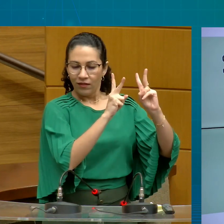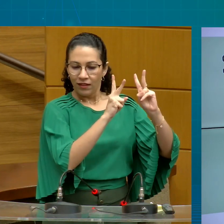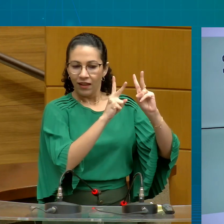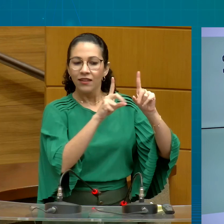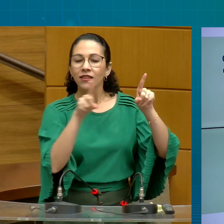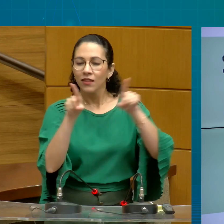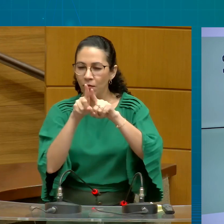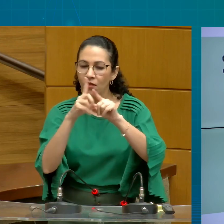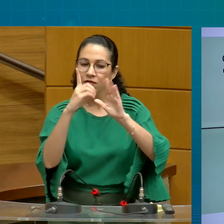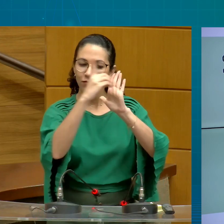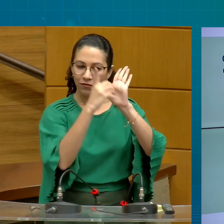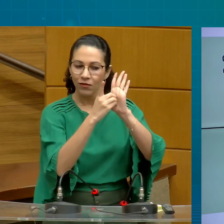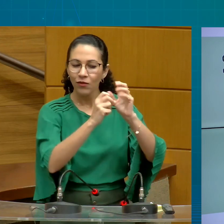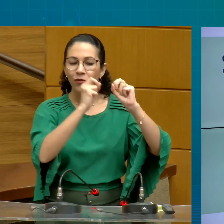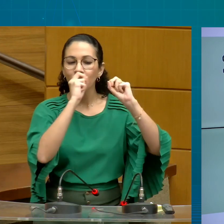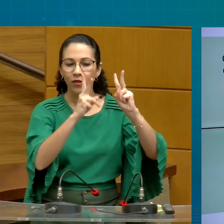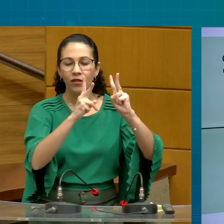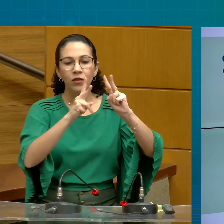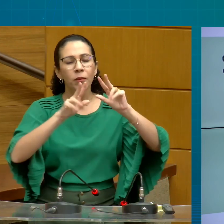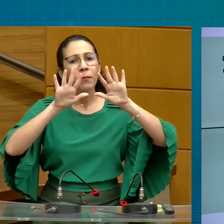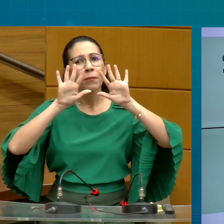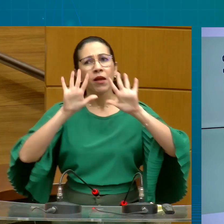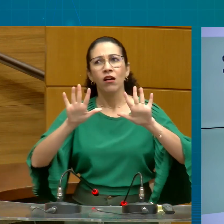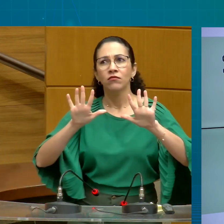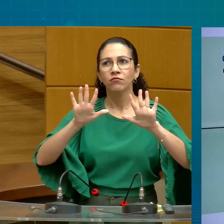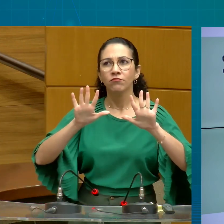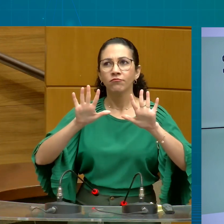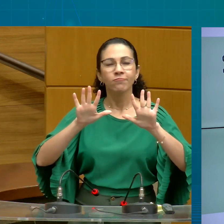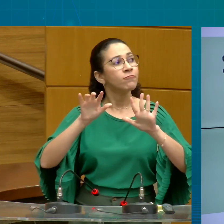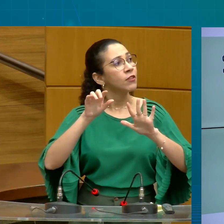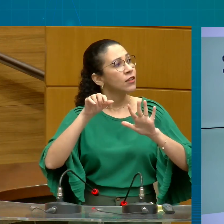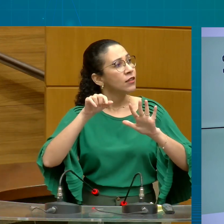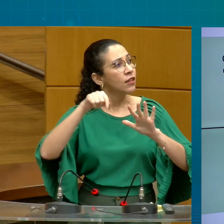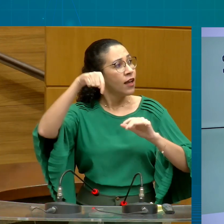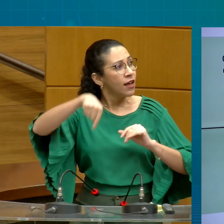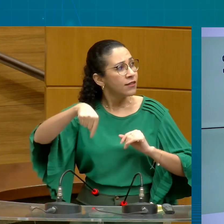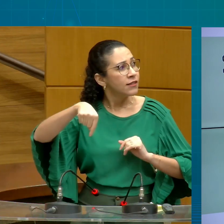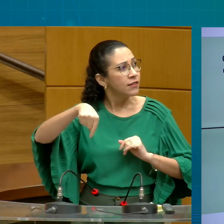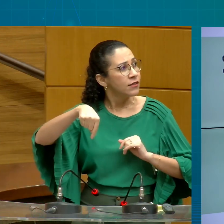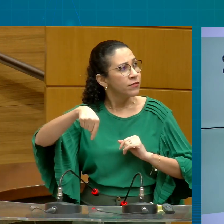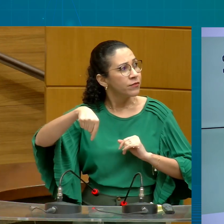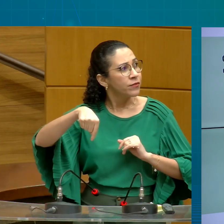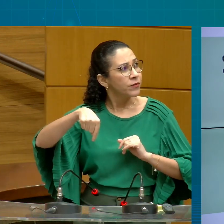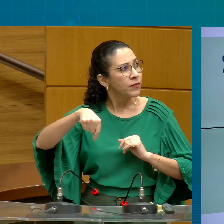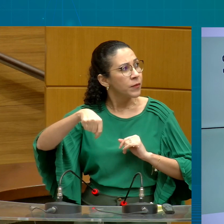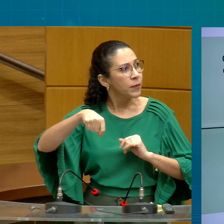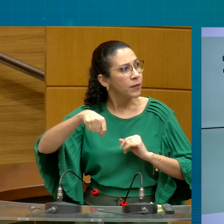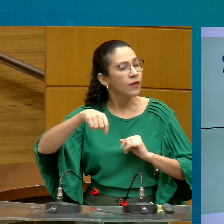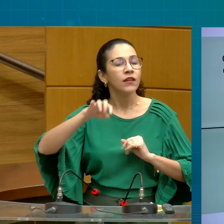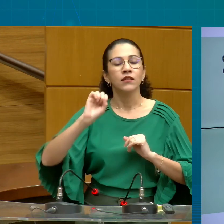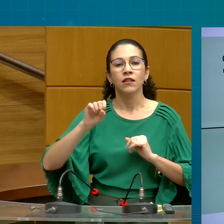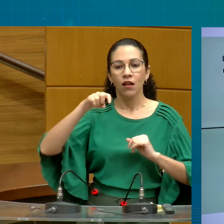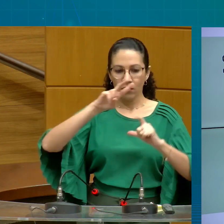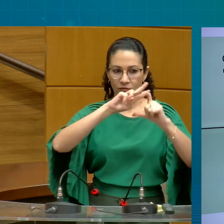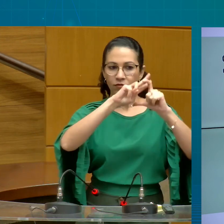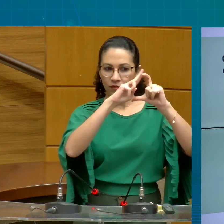Então, né, essa lei já existe, isso é muito bom, o decreto também já existe, excelente, mas